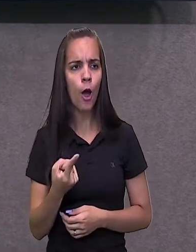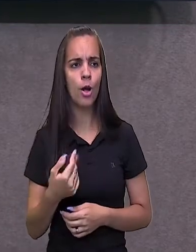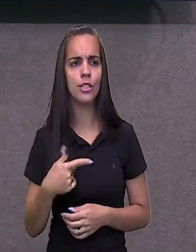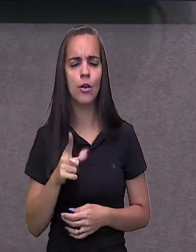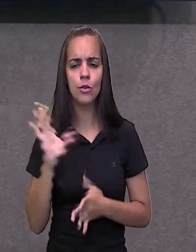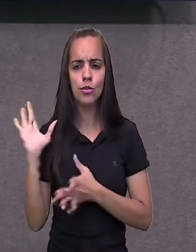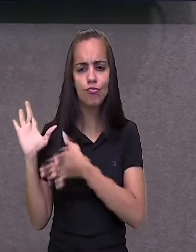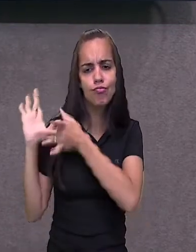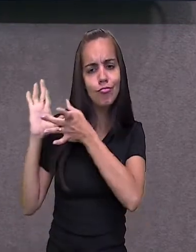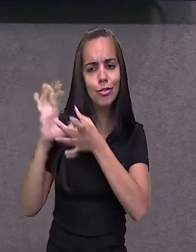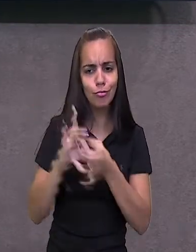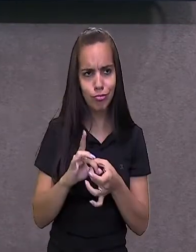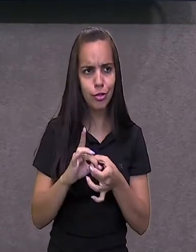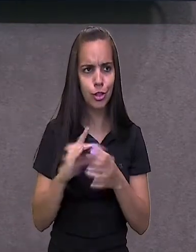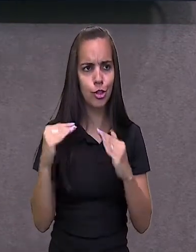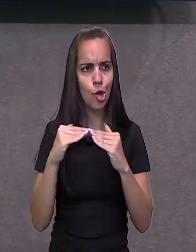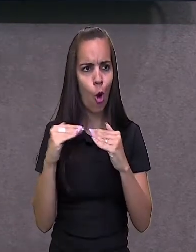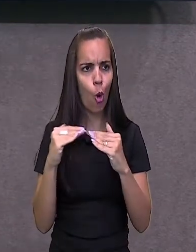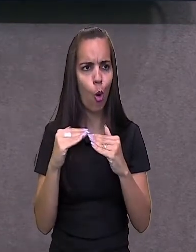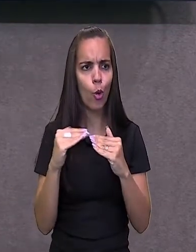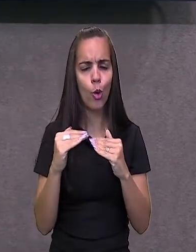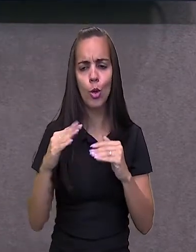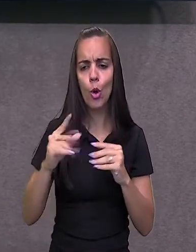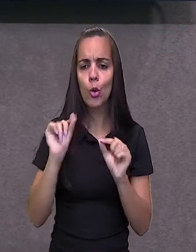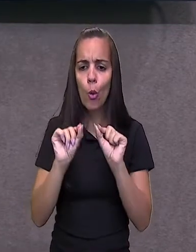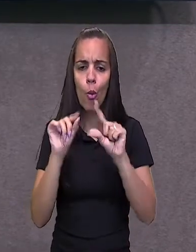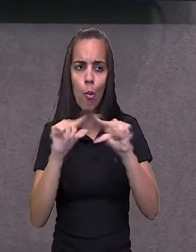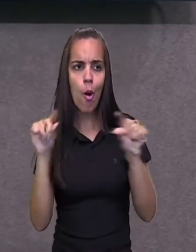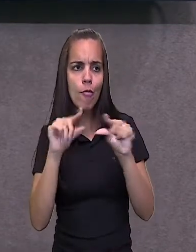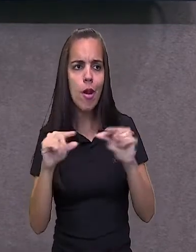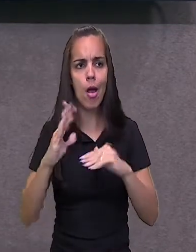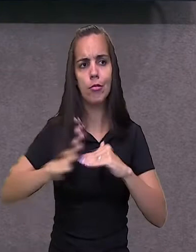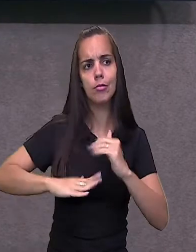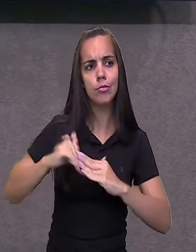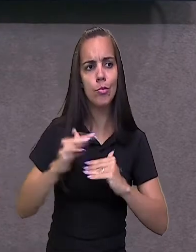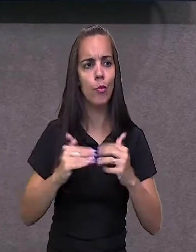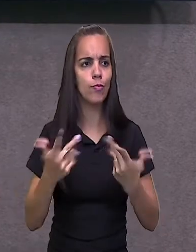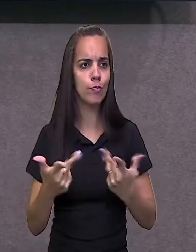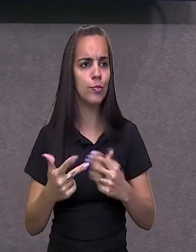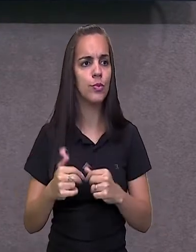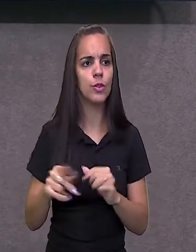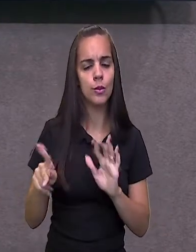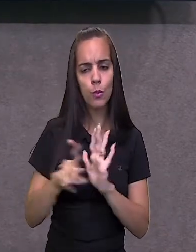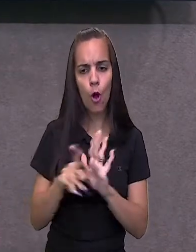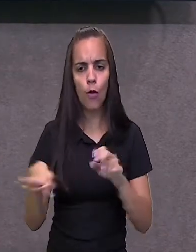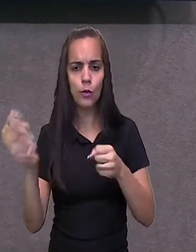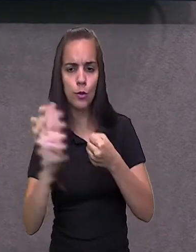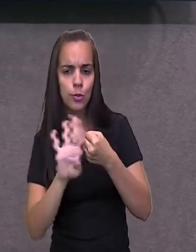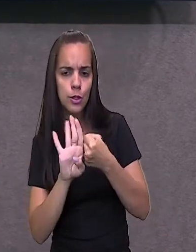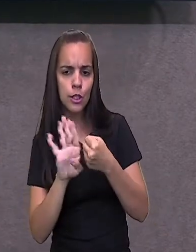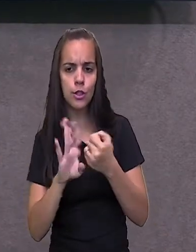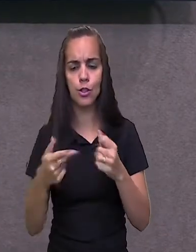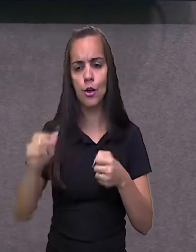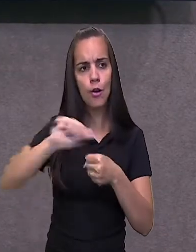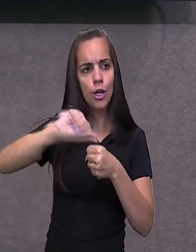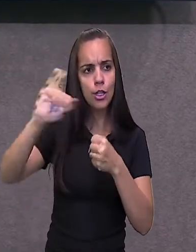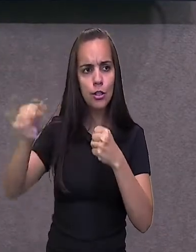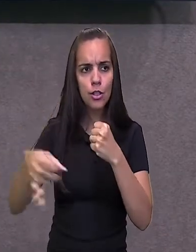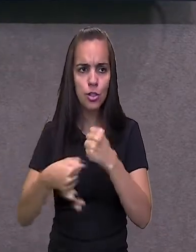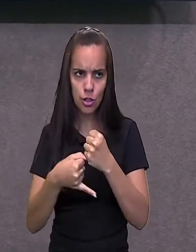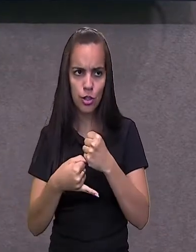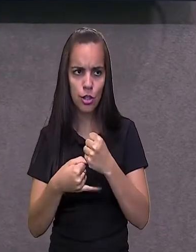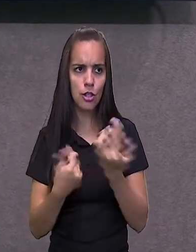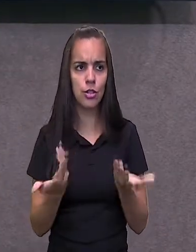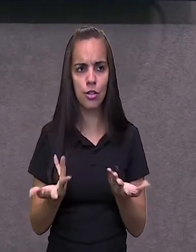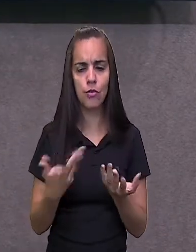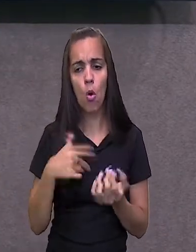com a função, os numerais eles vão apresentar um valor de substantivo, de adjetivo ou